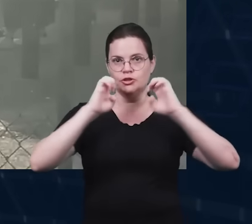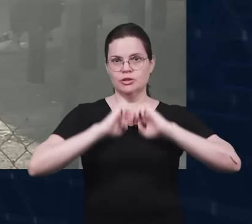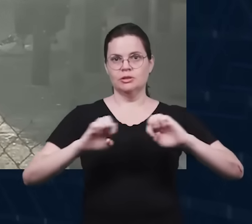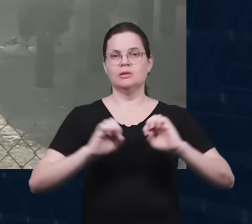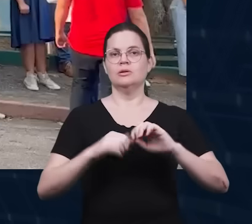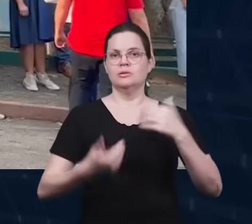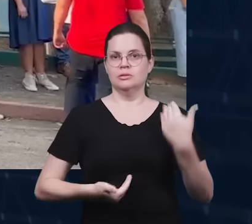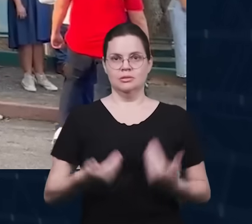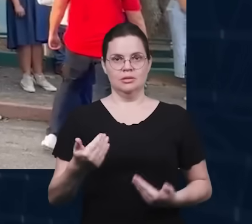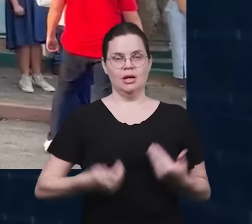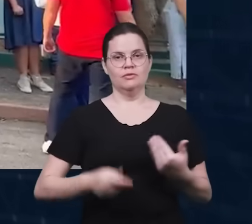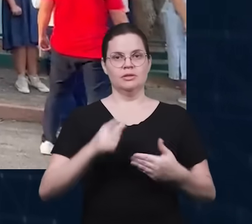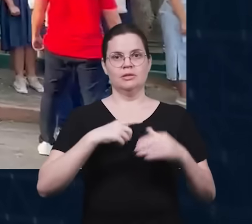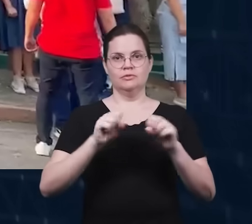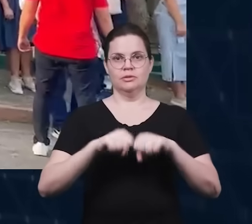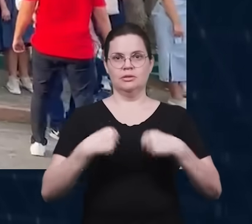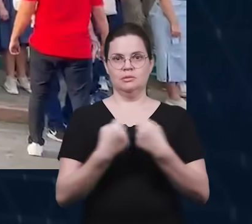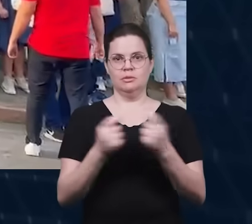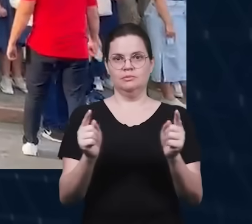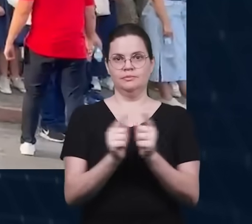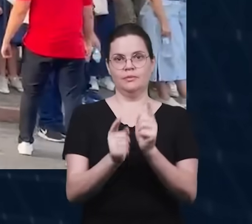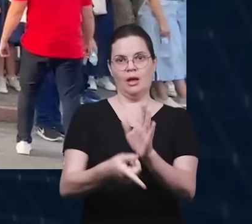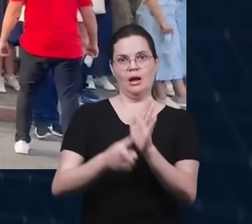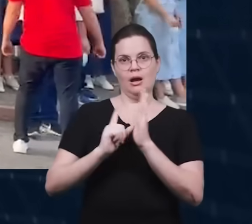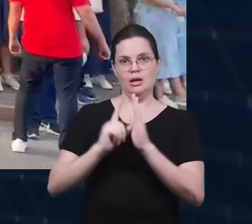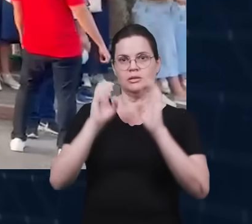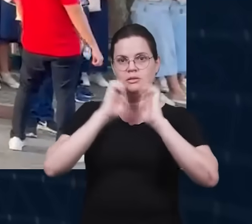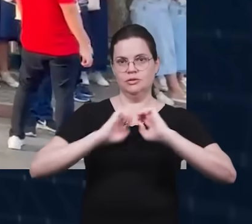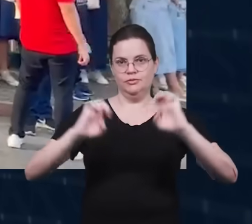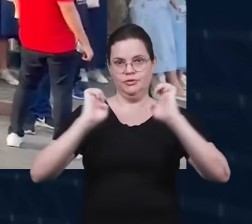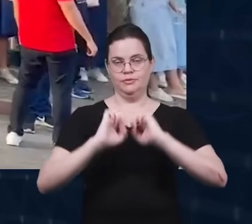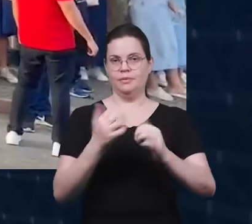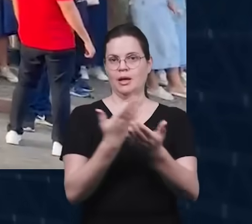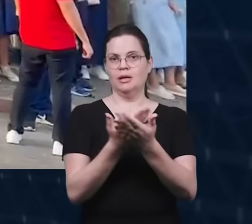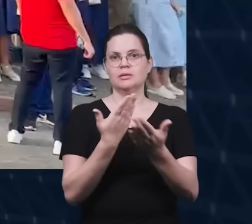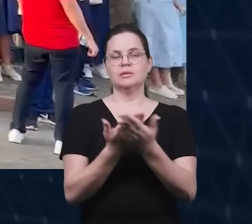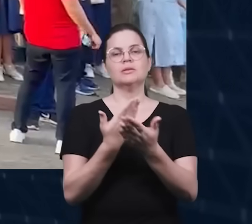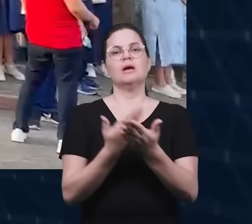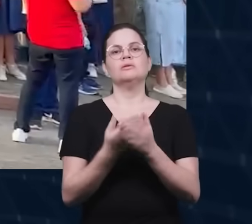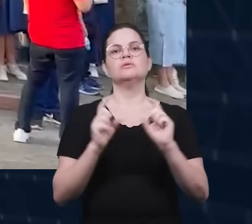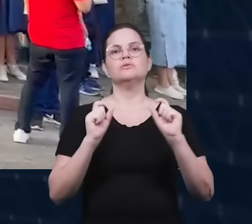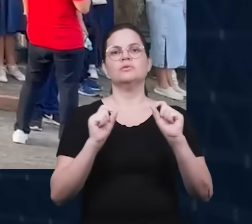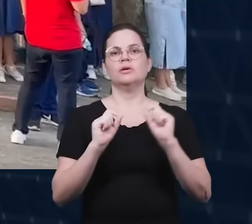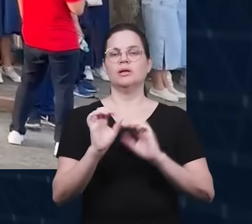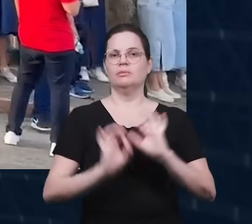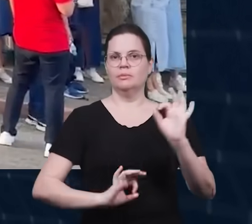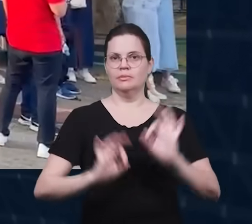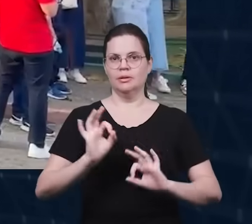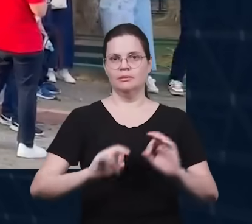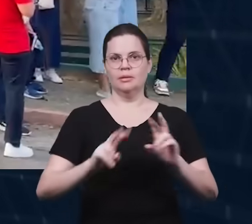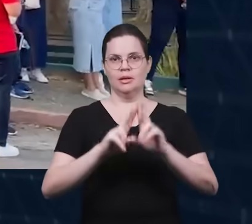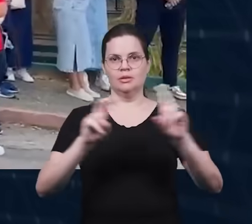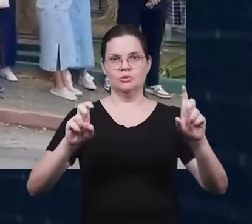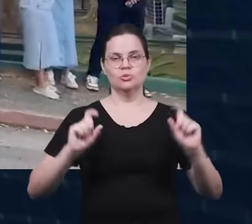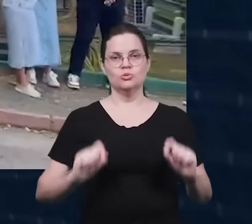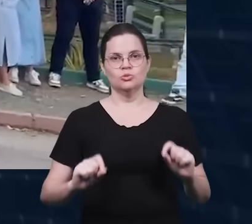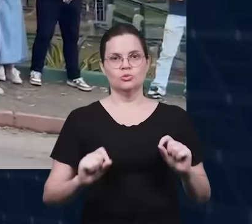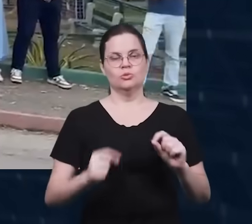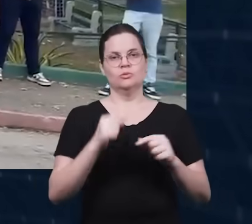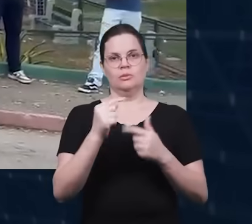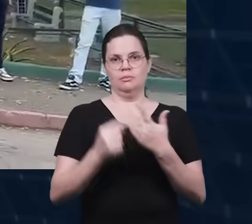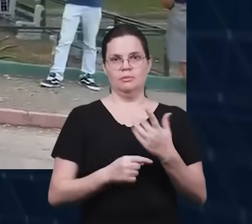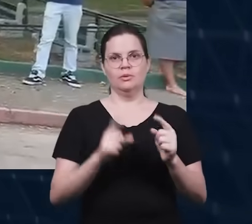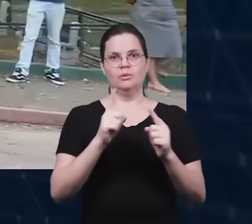os irmãos da igreja participaram de um mini seminário antes da evangelização. As aulas foram um preparo para as abordagens e tiveram os